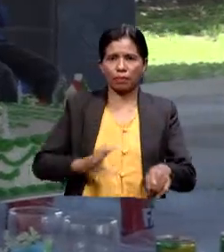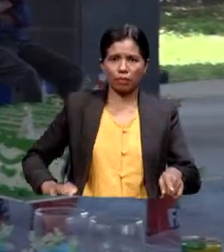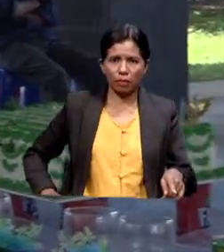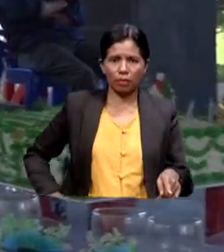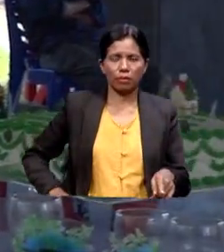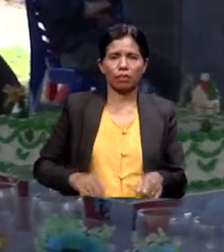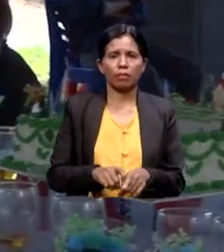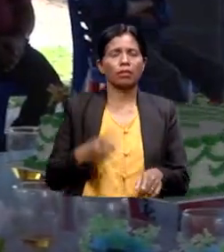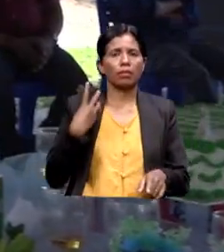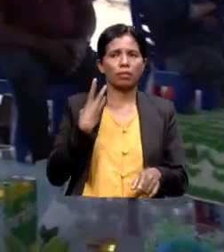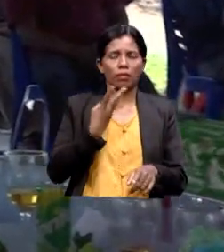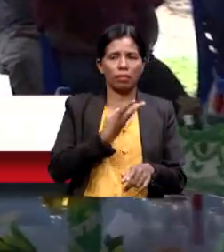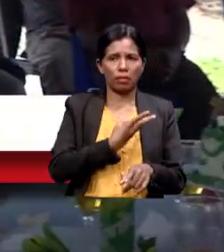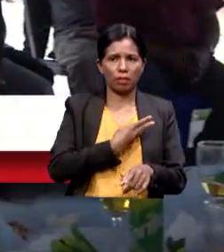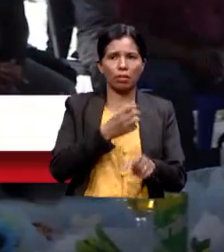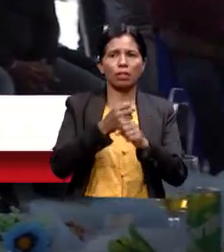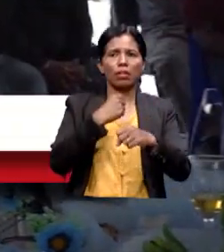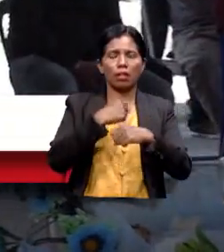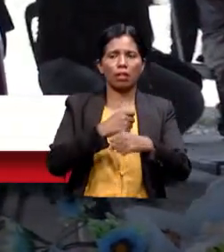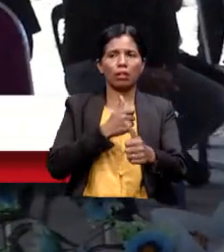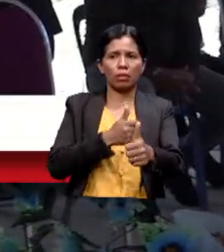Ita Halutui,